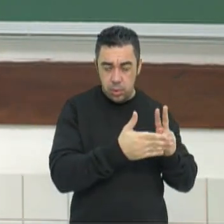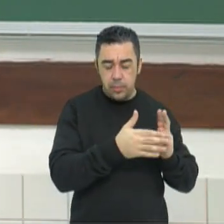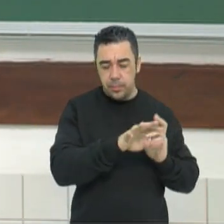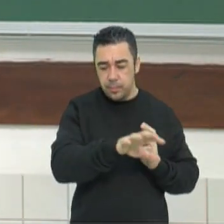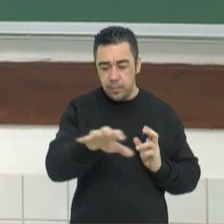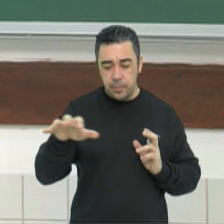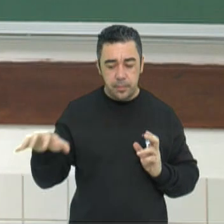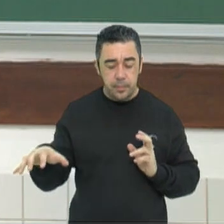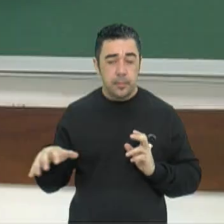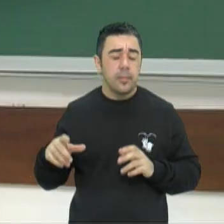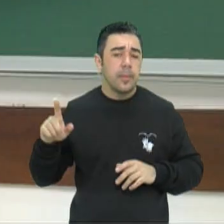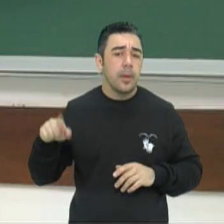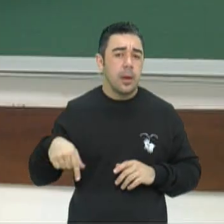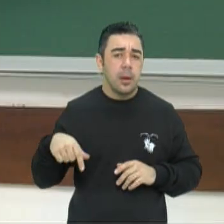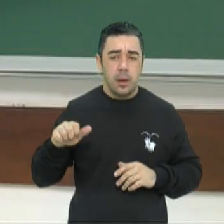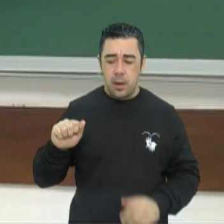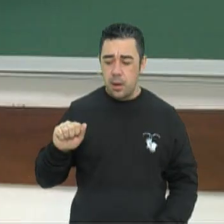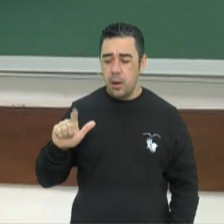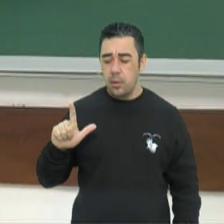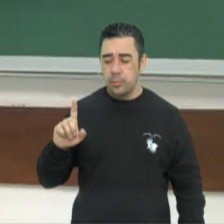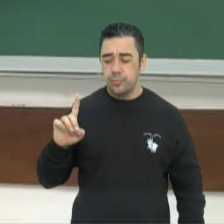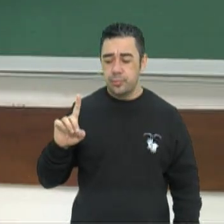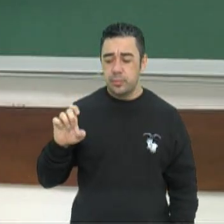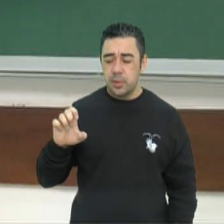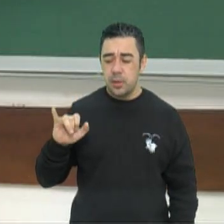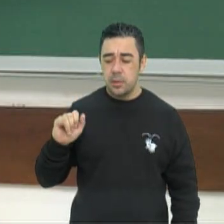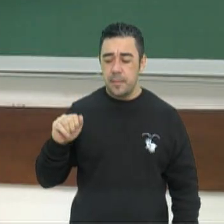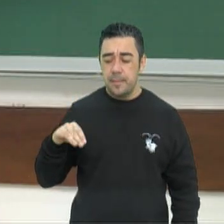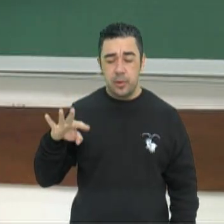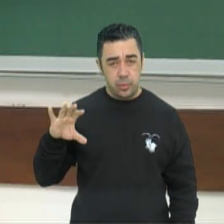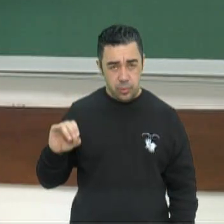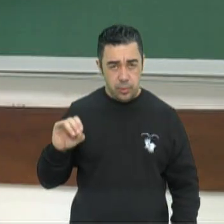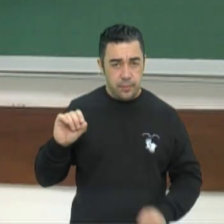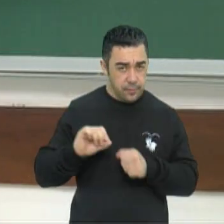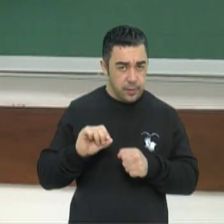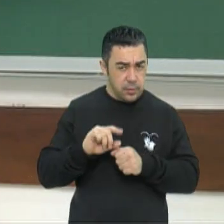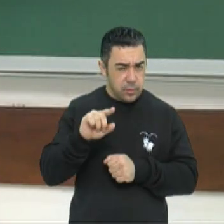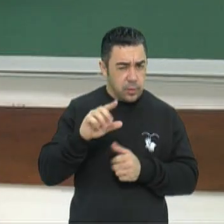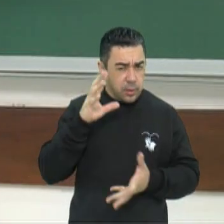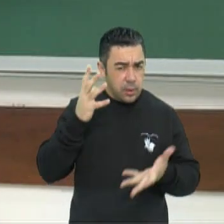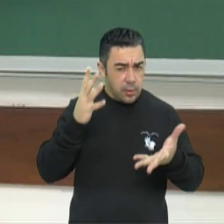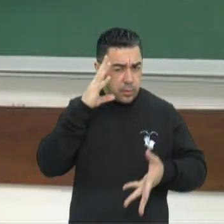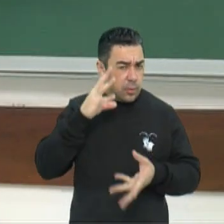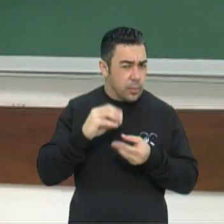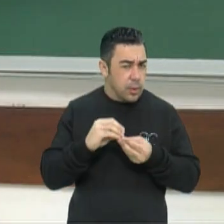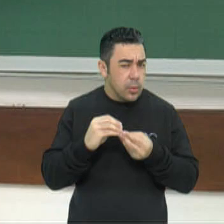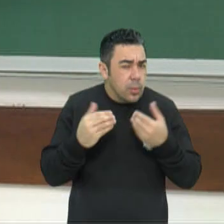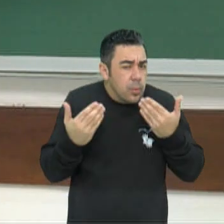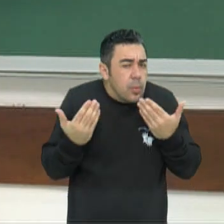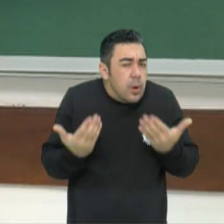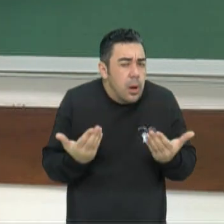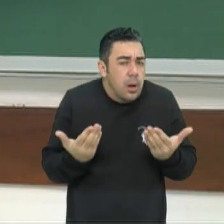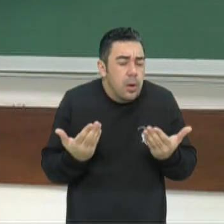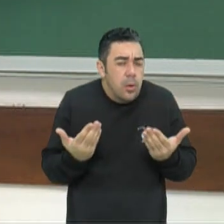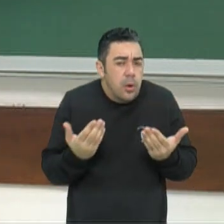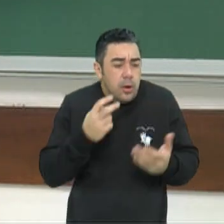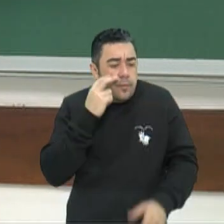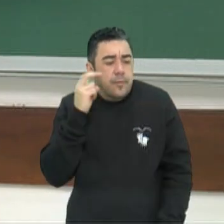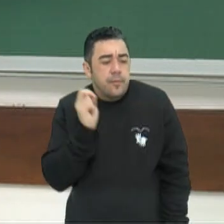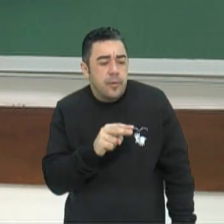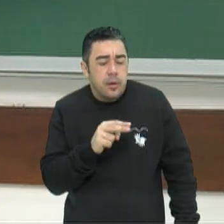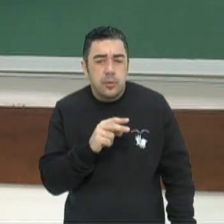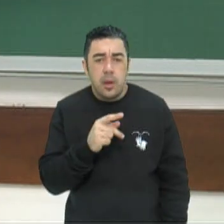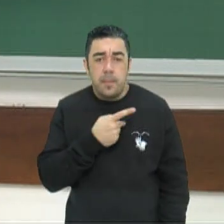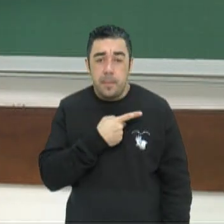que esses aldeamentos, então, são praticados e eu quero que vocês entendam qual que era a visão do presidente da província